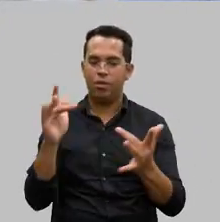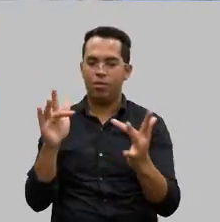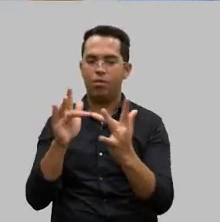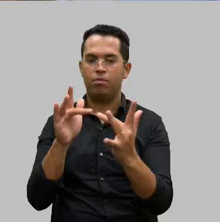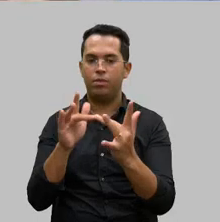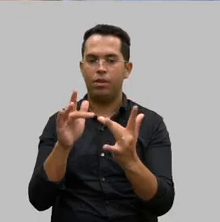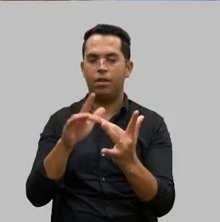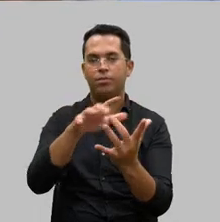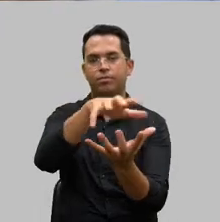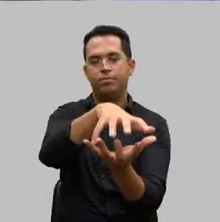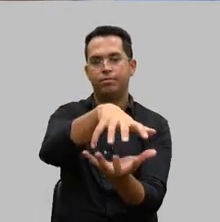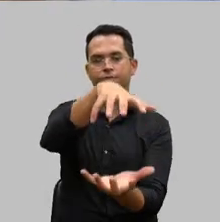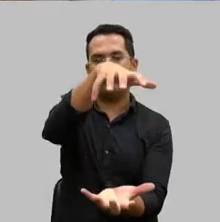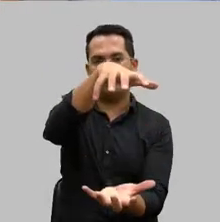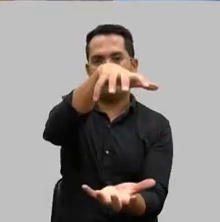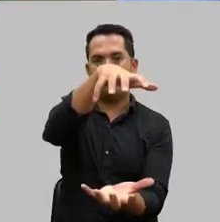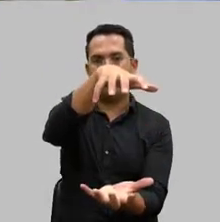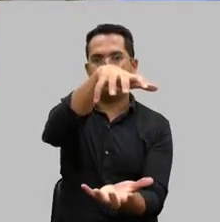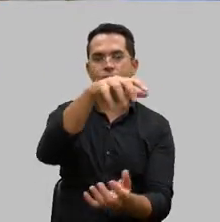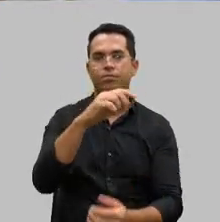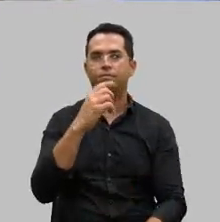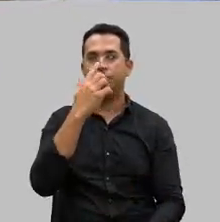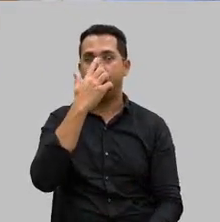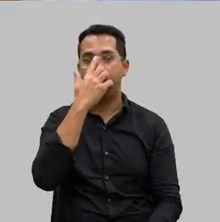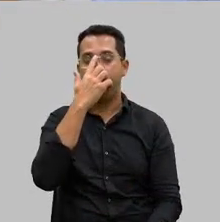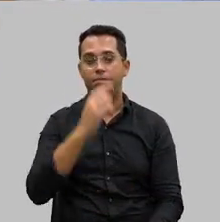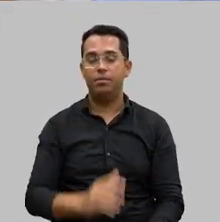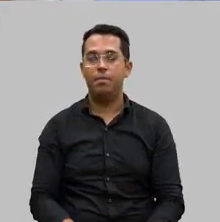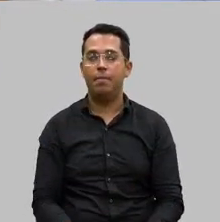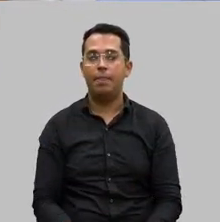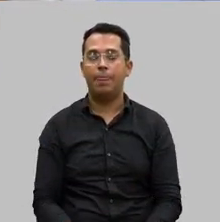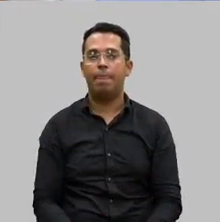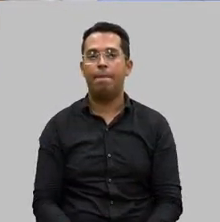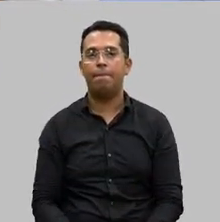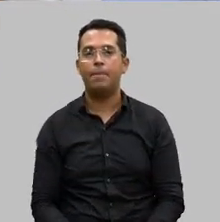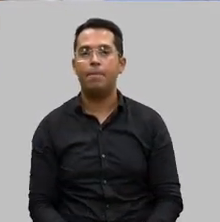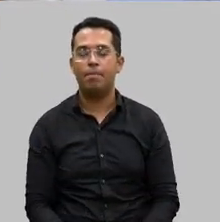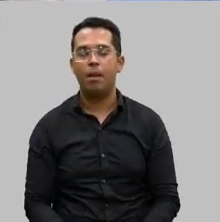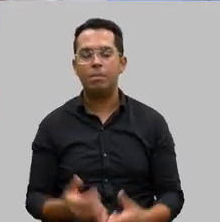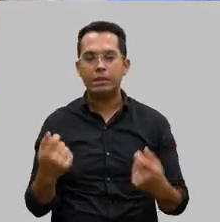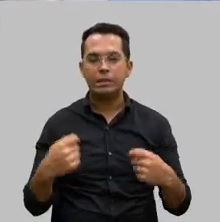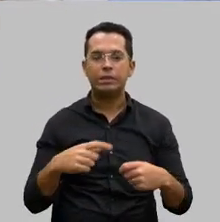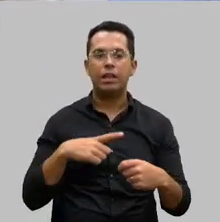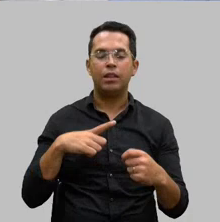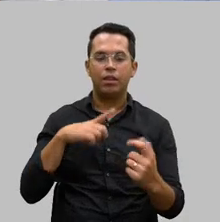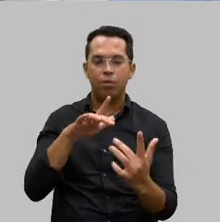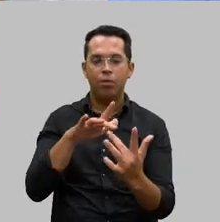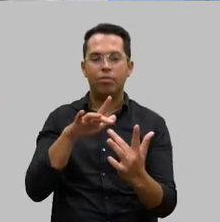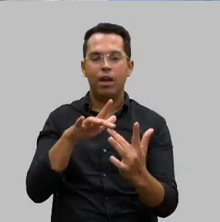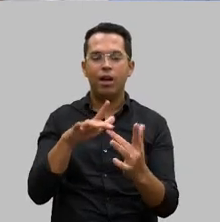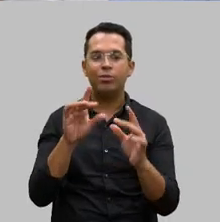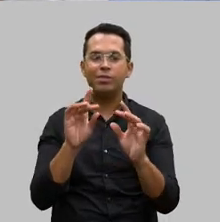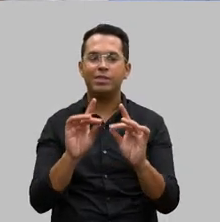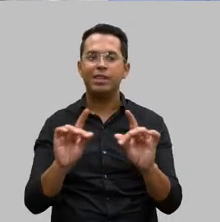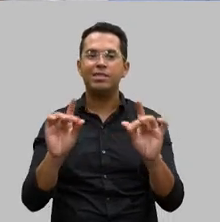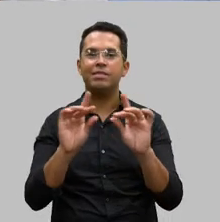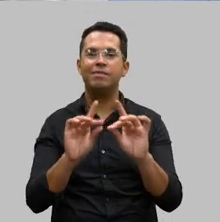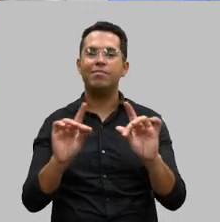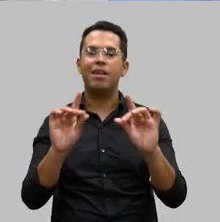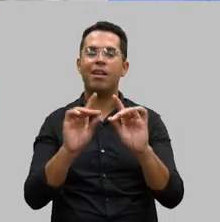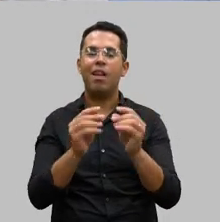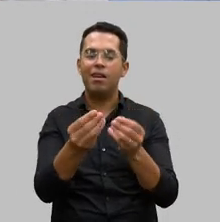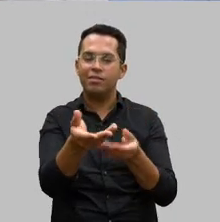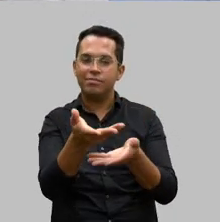vai crescer numa situação que muitas vezes não tem essa sensibilidade de ter esse conceito eu digo porque de